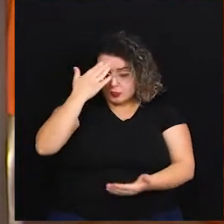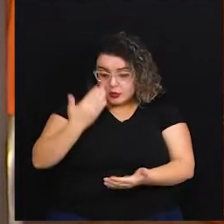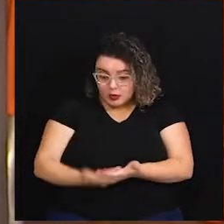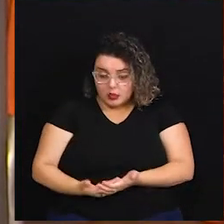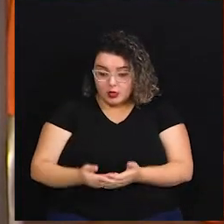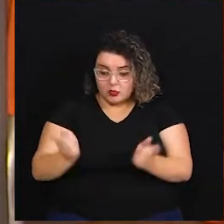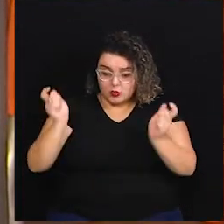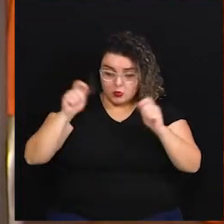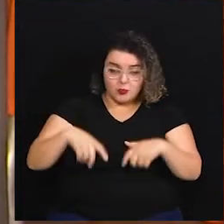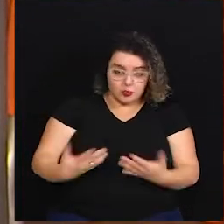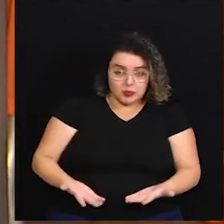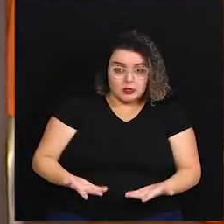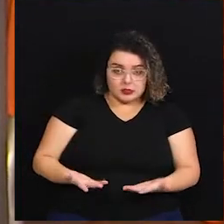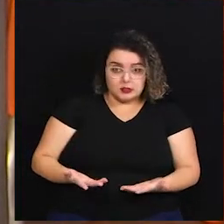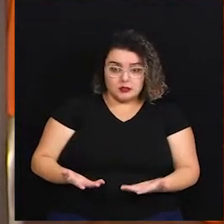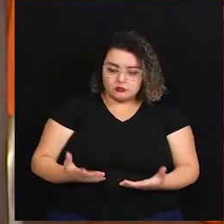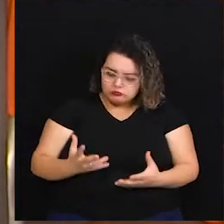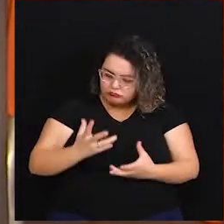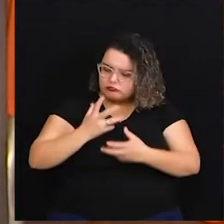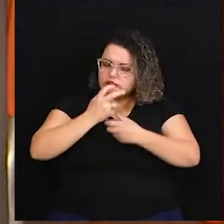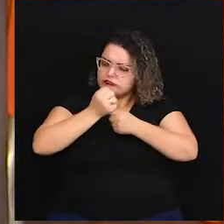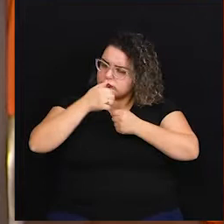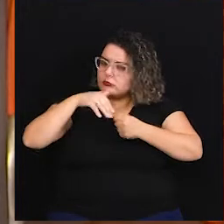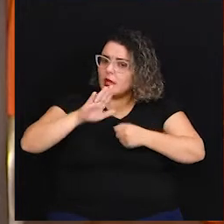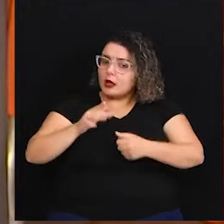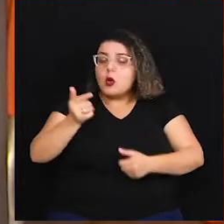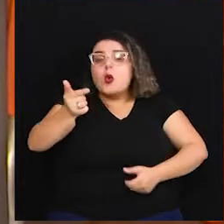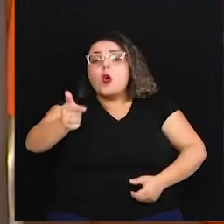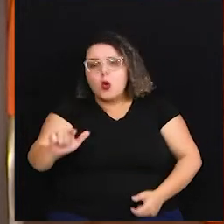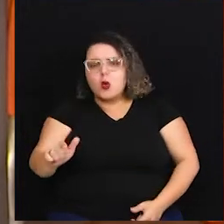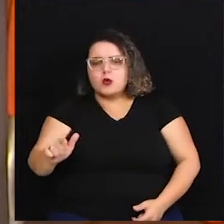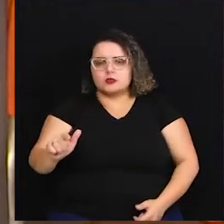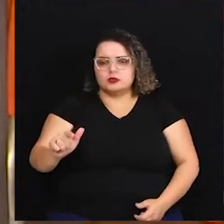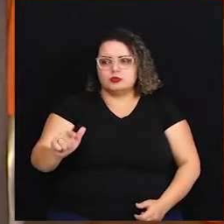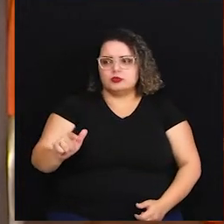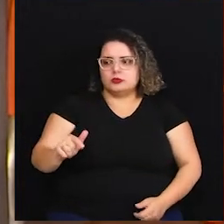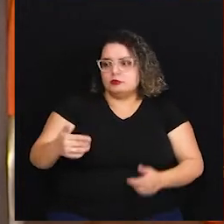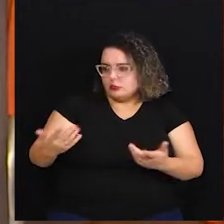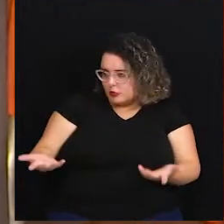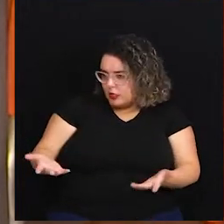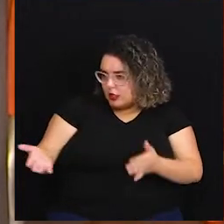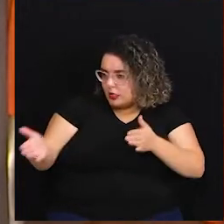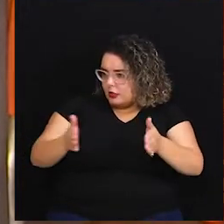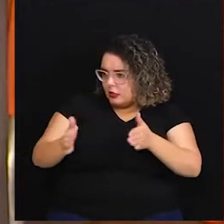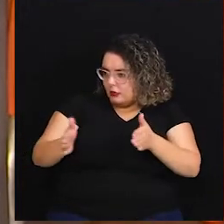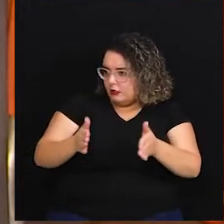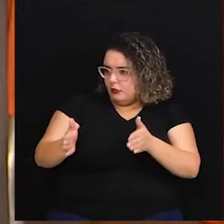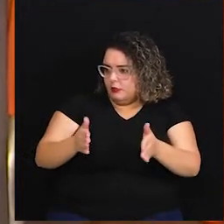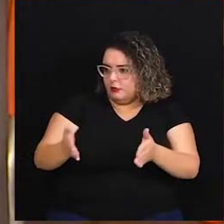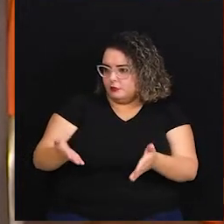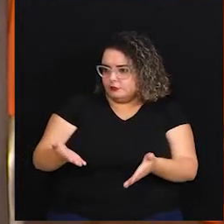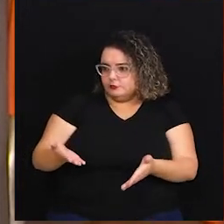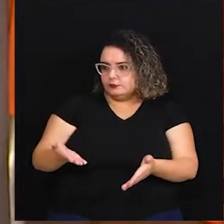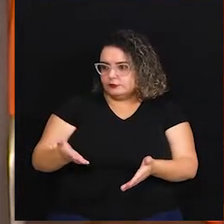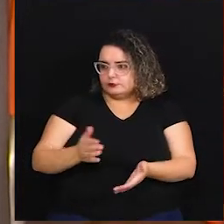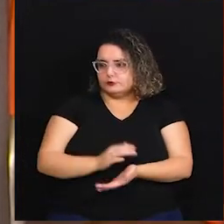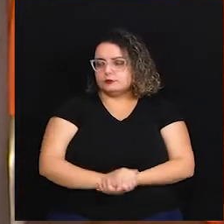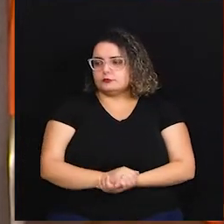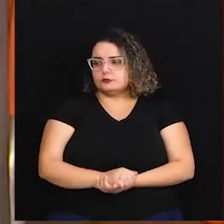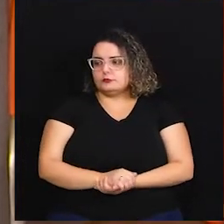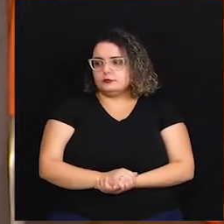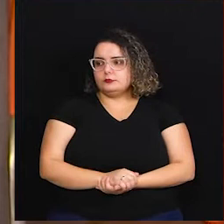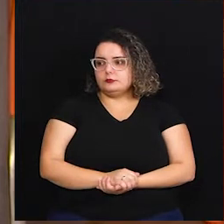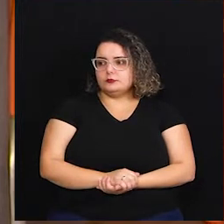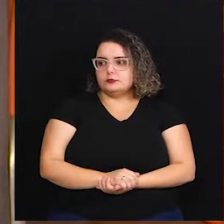alguém acredita no seu potencial, isso te dá mais força para que você decole. Ou seja, naquele momento, você